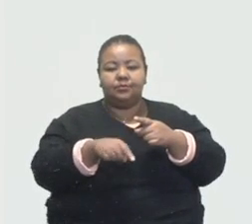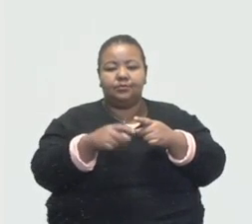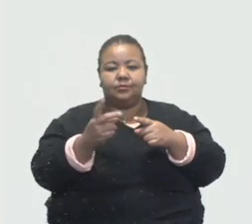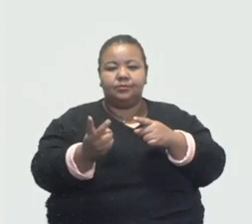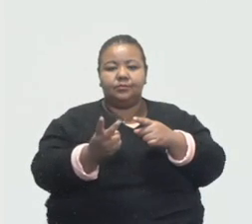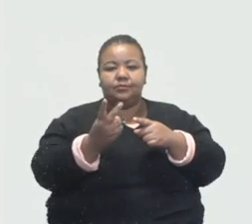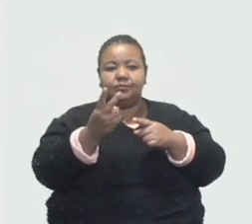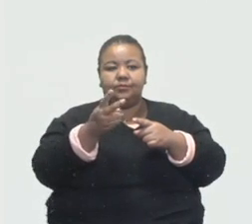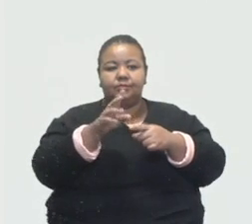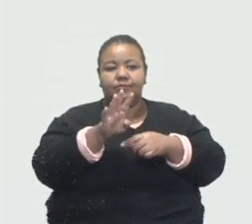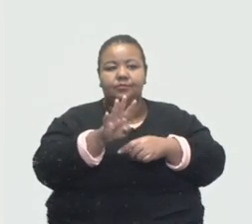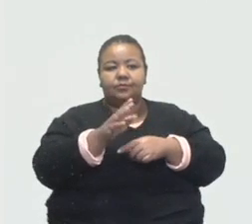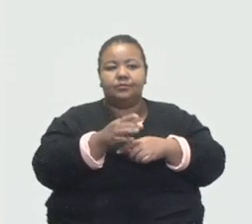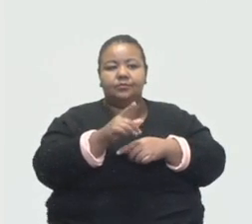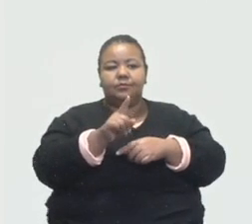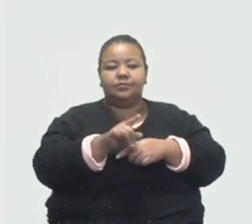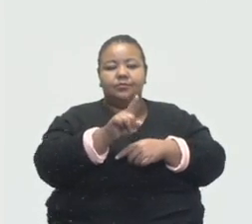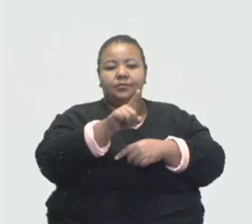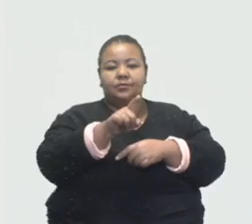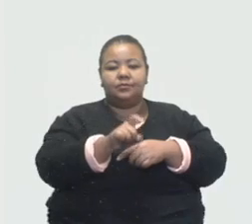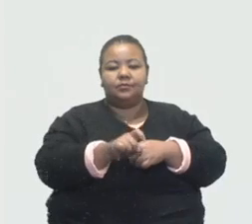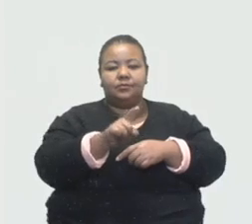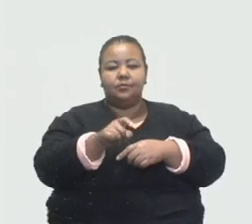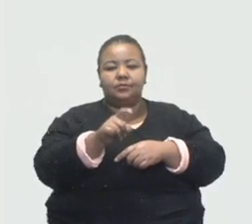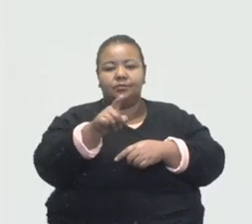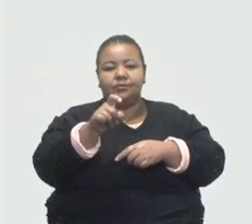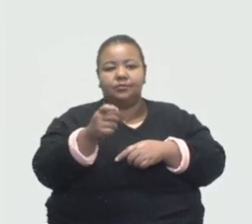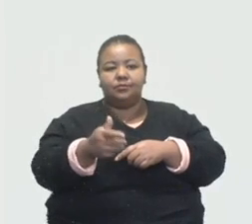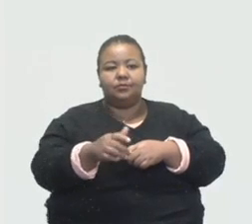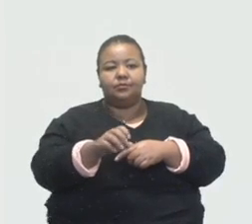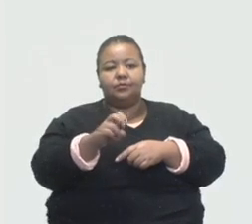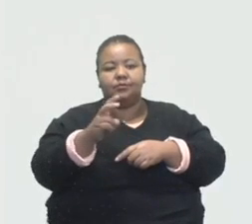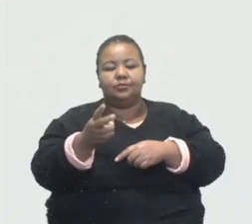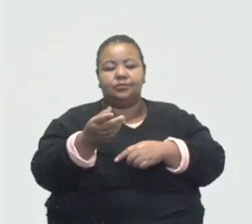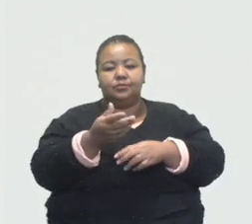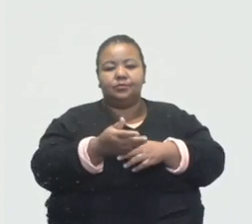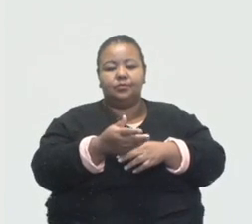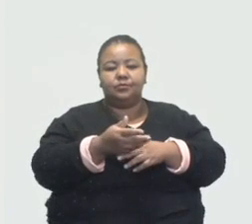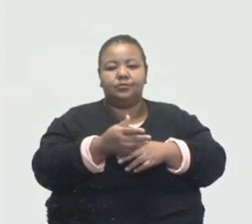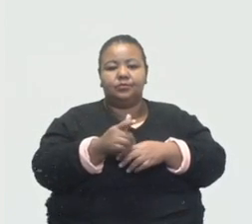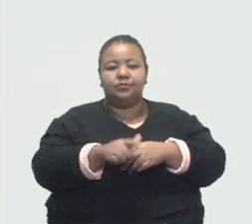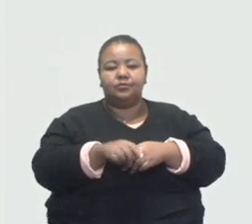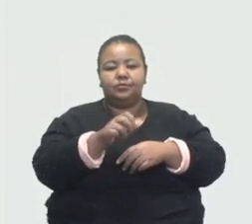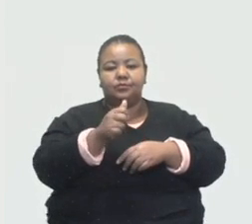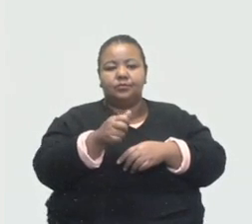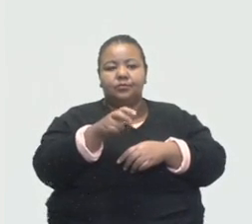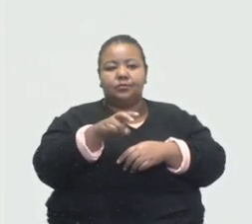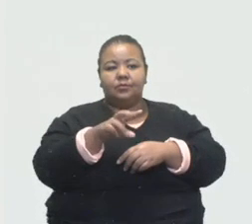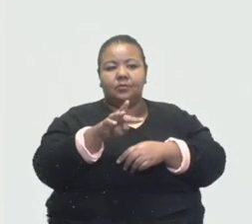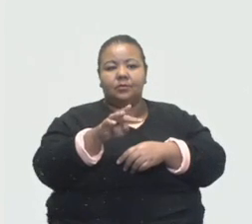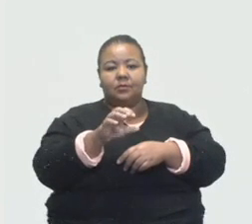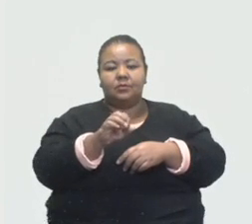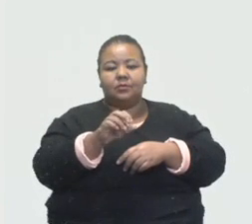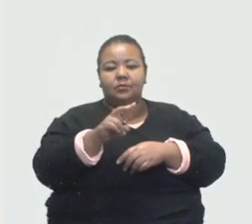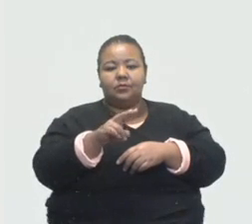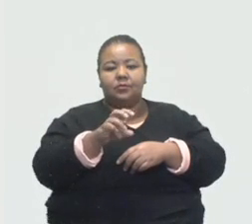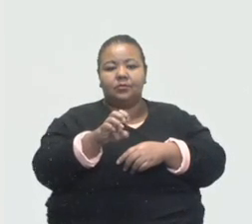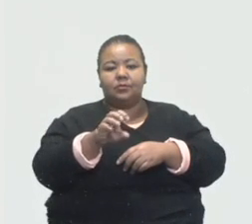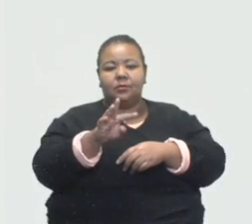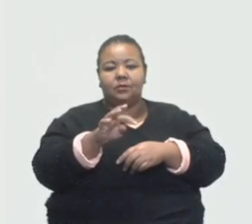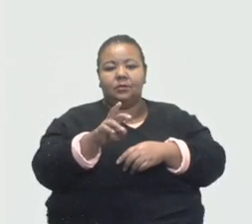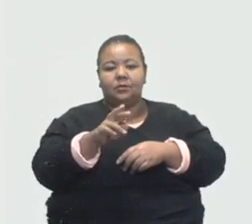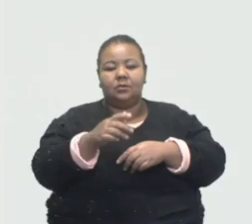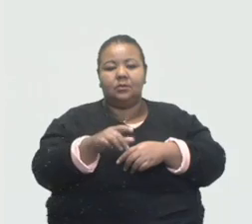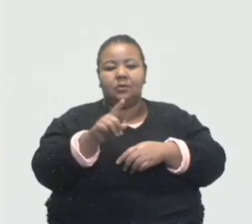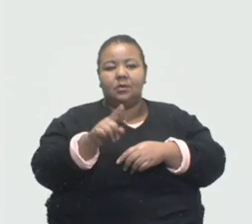autovalor 4 é x e x. Ou ainda, que o nosso autovetor é